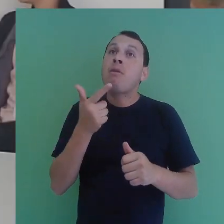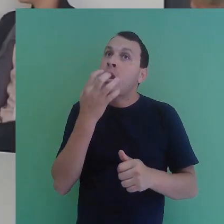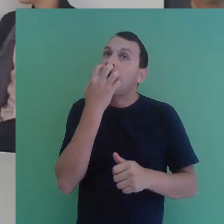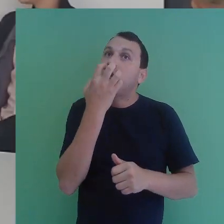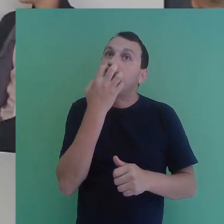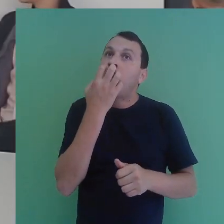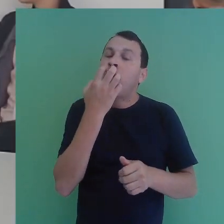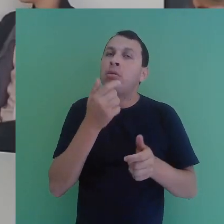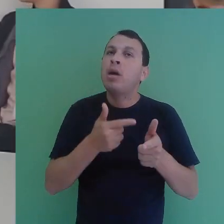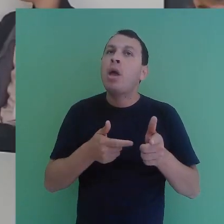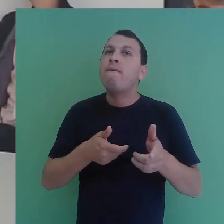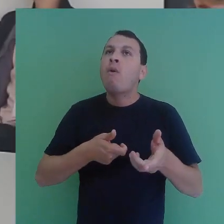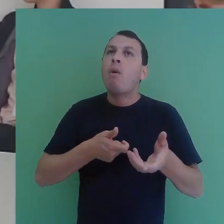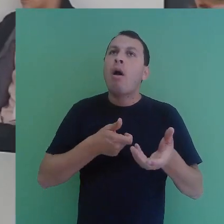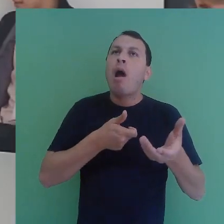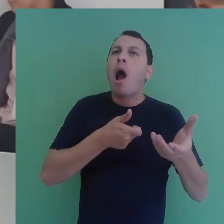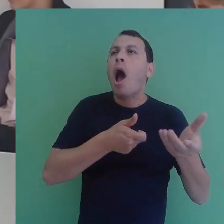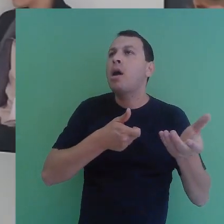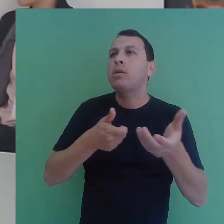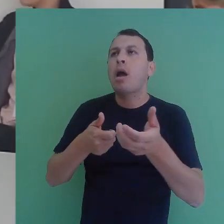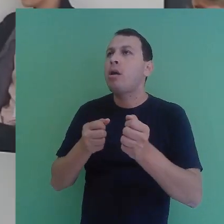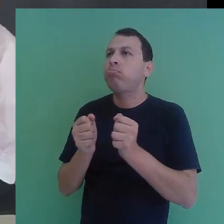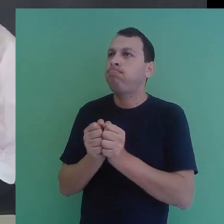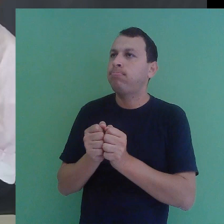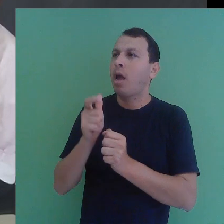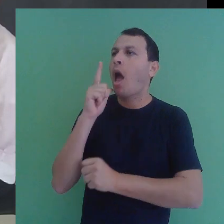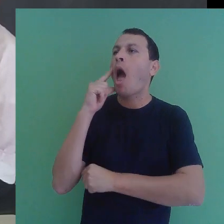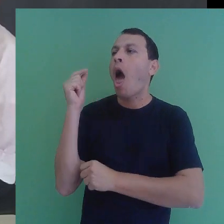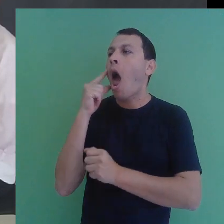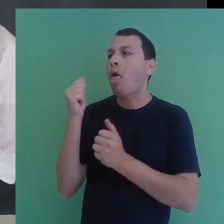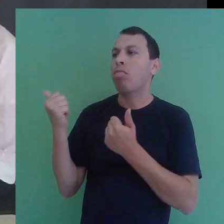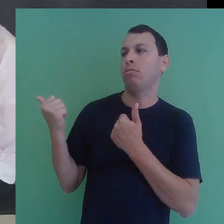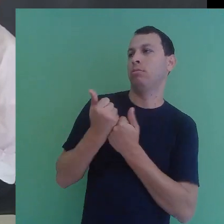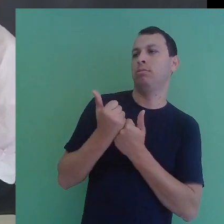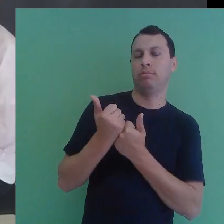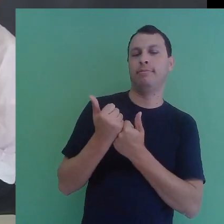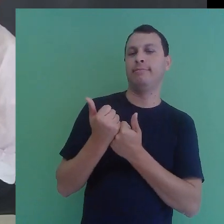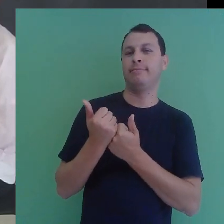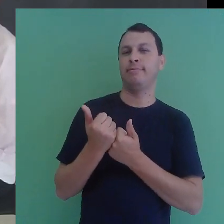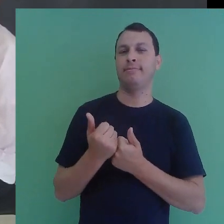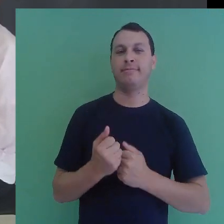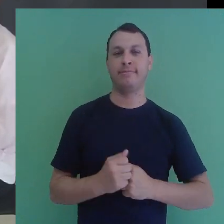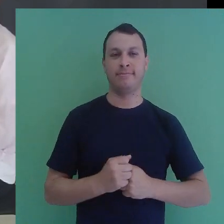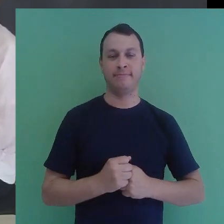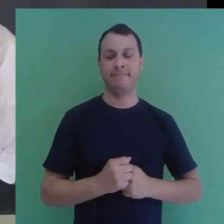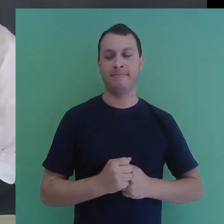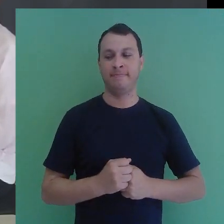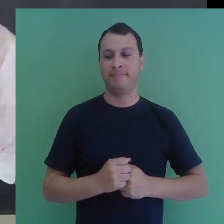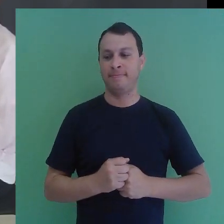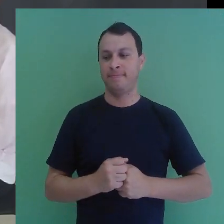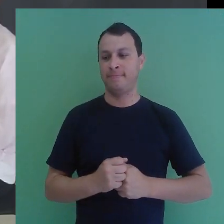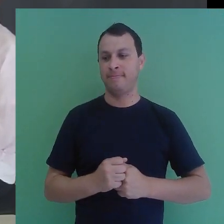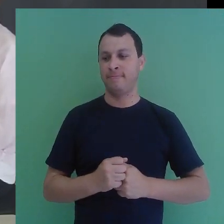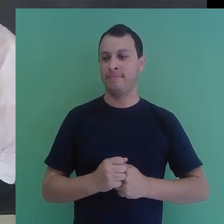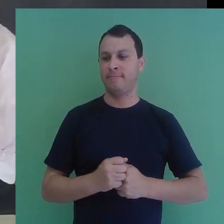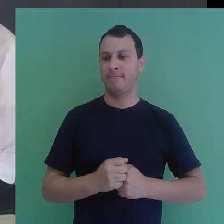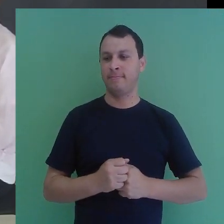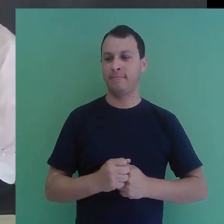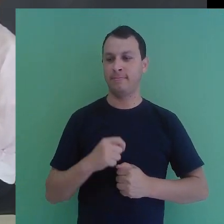Exatamente, a deficiência está na sociedade, não nas pessoas, né? Inclusive, um convidado que a gente tem, vai ter, né, muito em